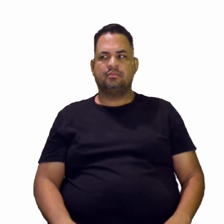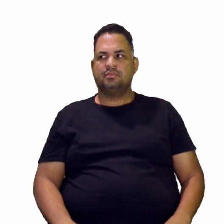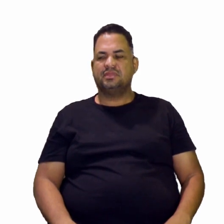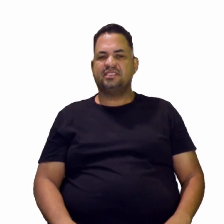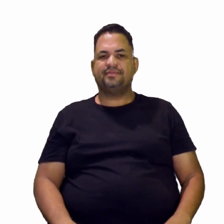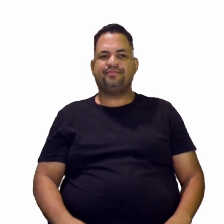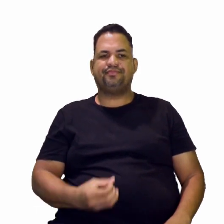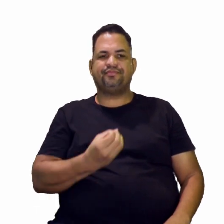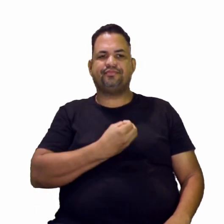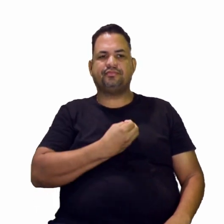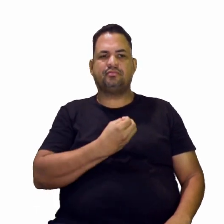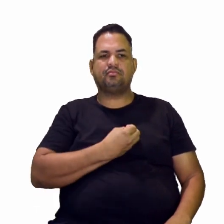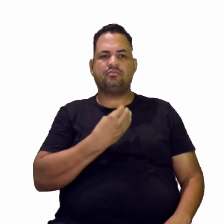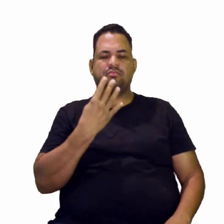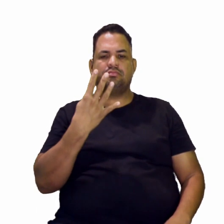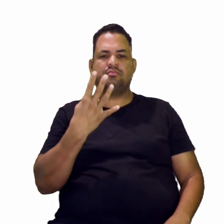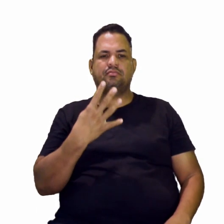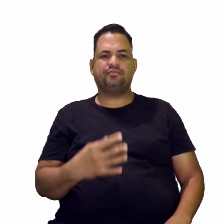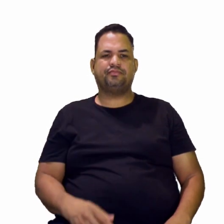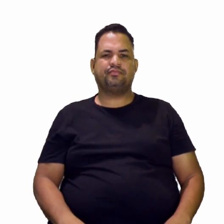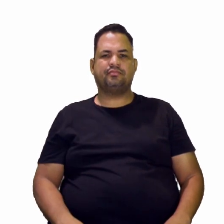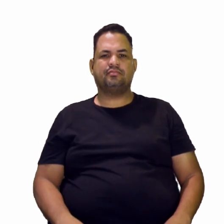Questão 4, agora.